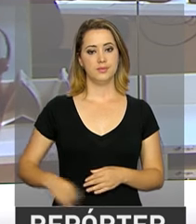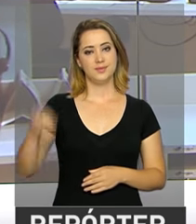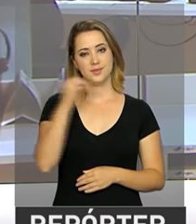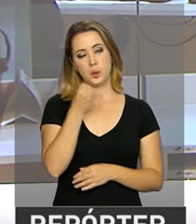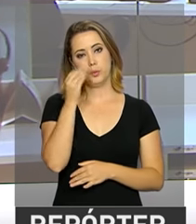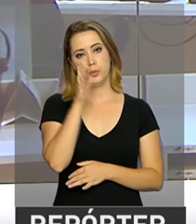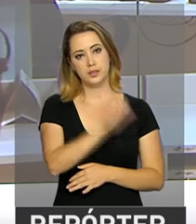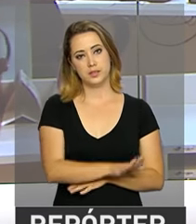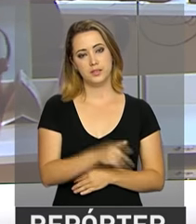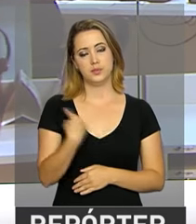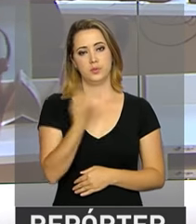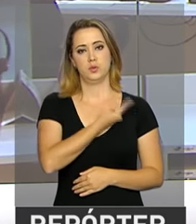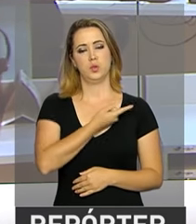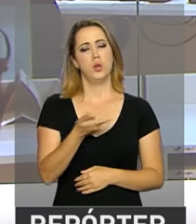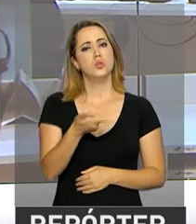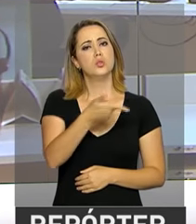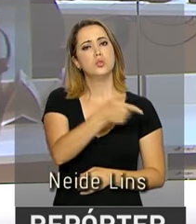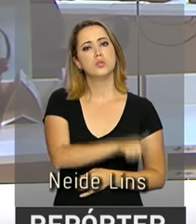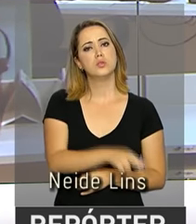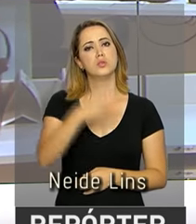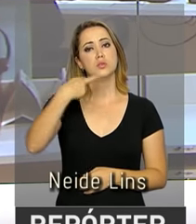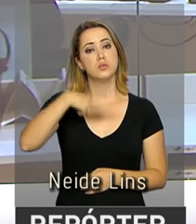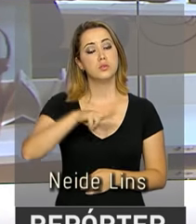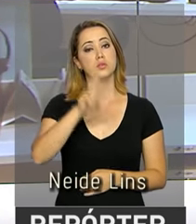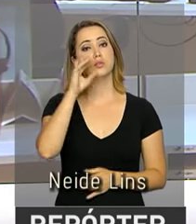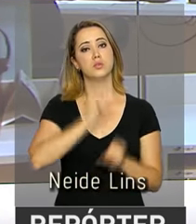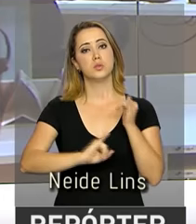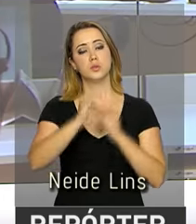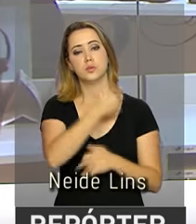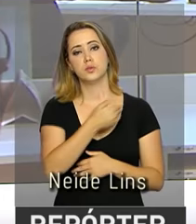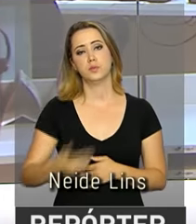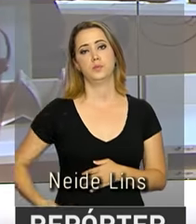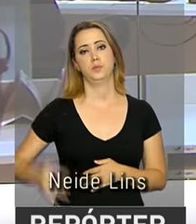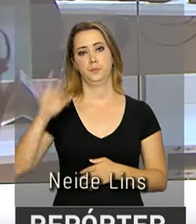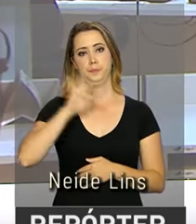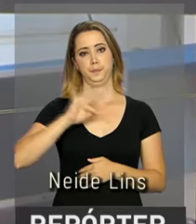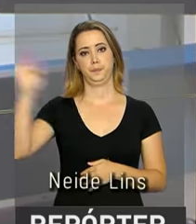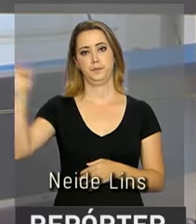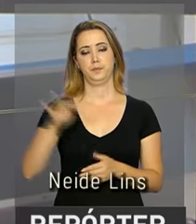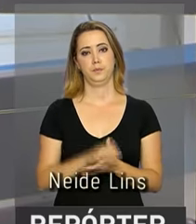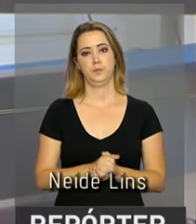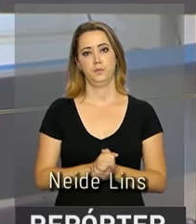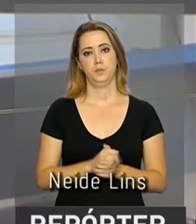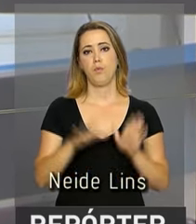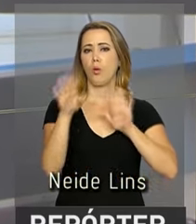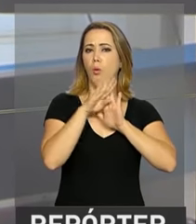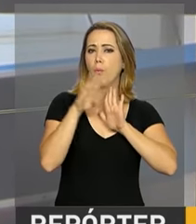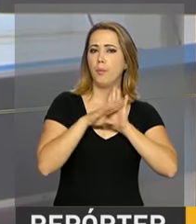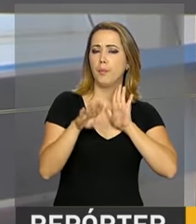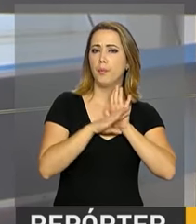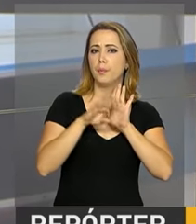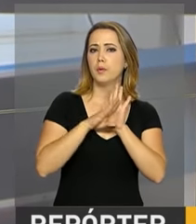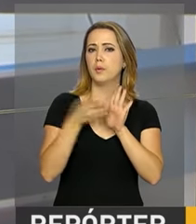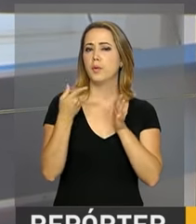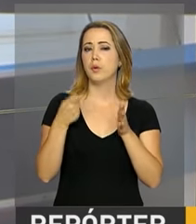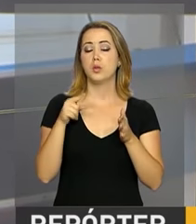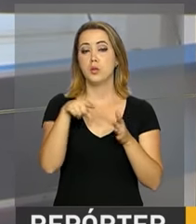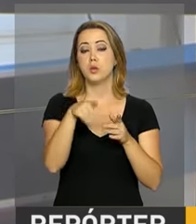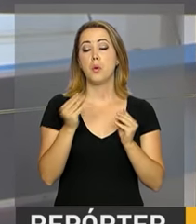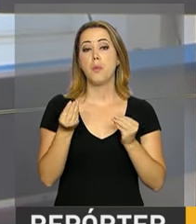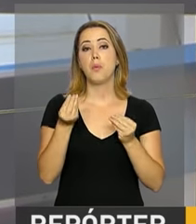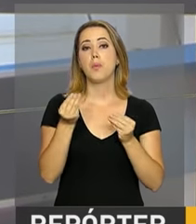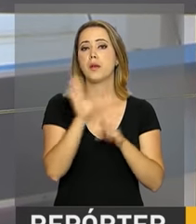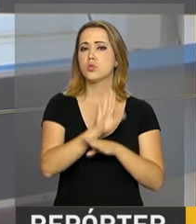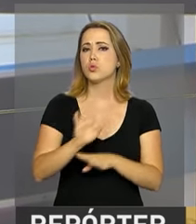Olá boa tarde estamos de volta com repórter NBR as notícias do governo federal projetos que T maior impacto